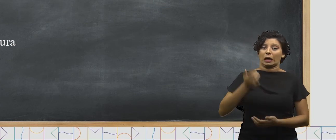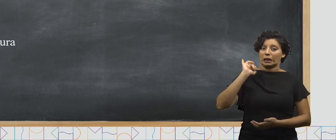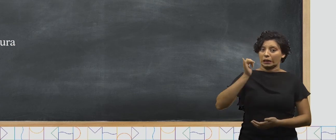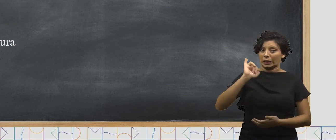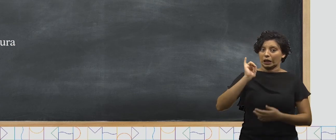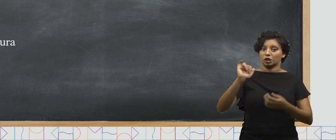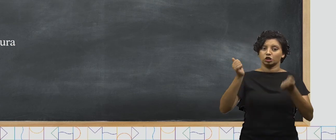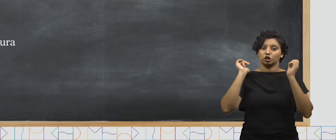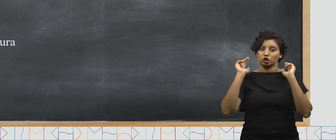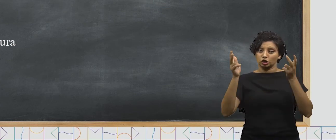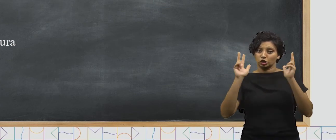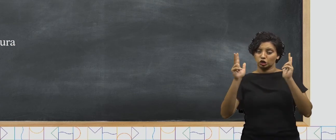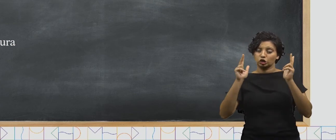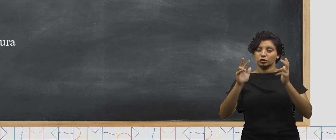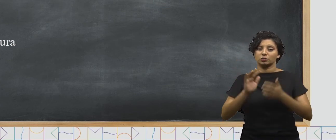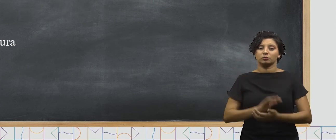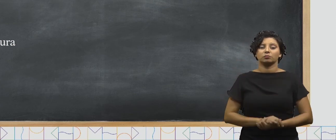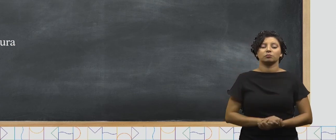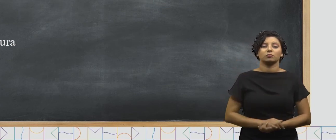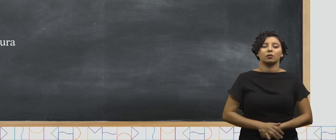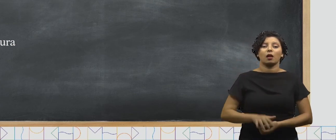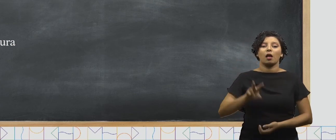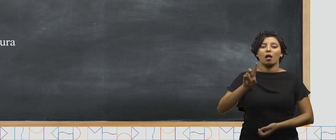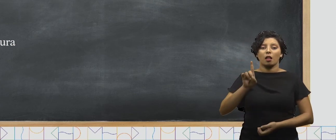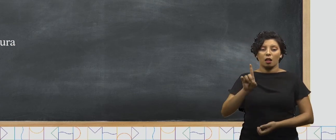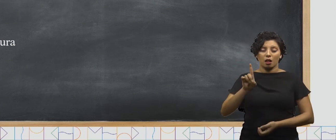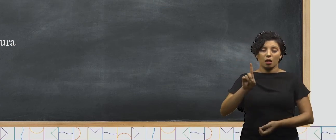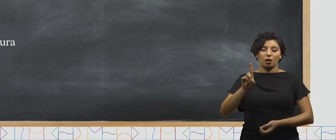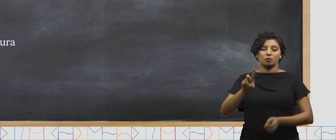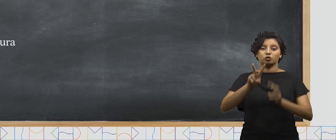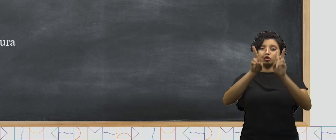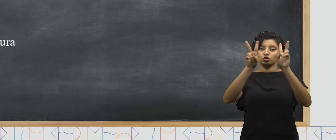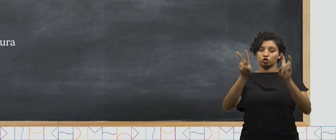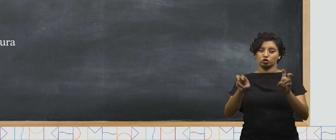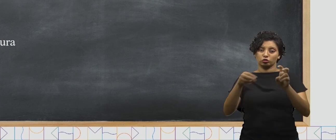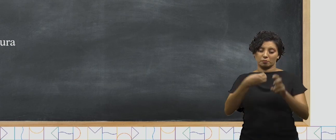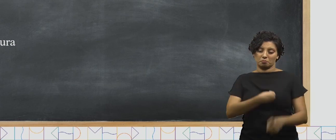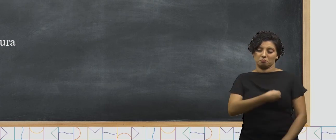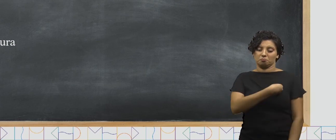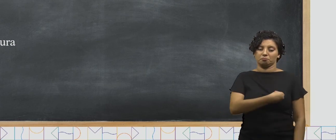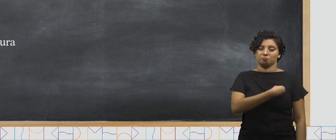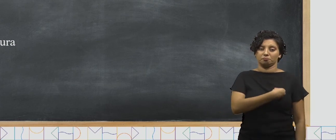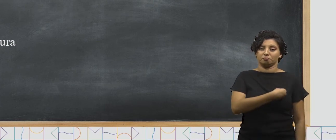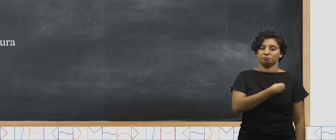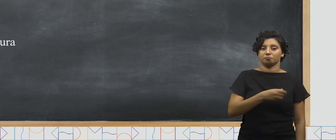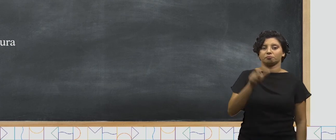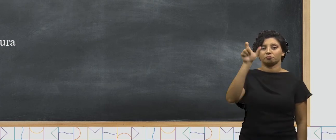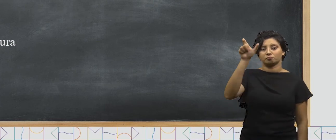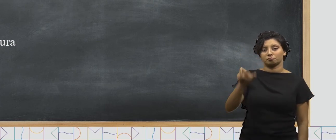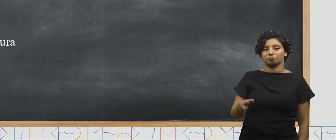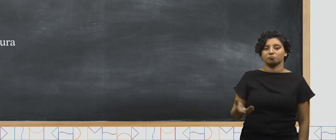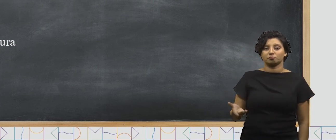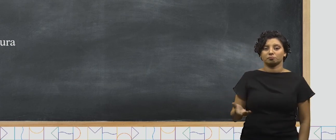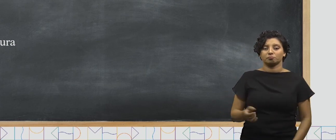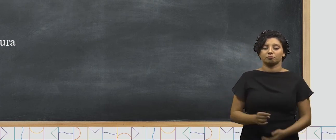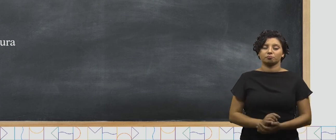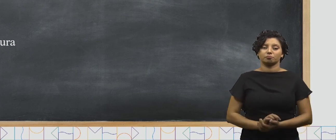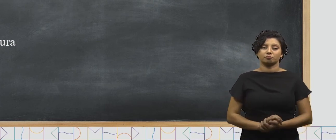romance, letra C, uma narrativa de aventura, ou a resposta correta é a letra D, é